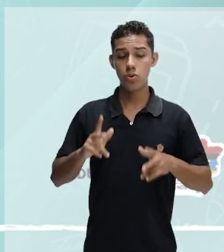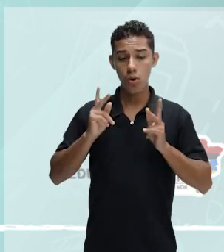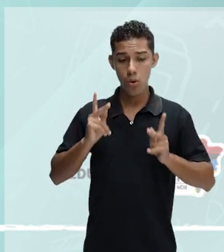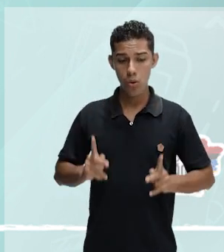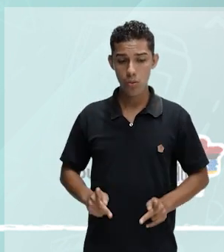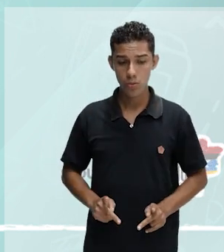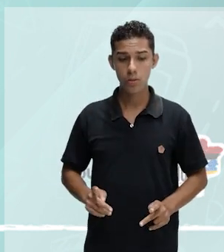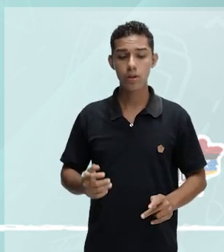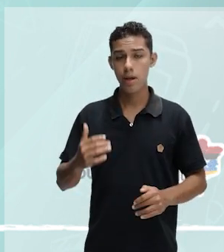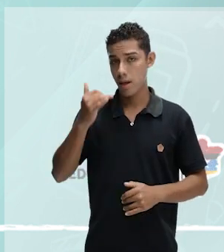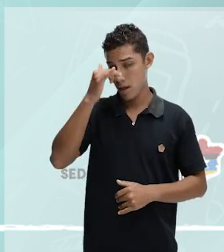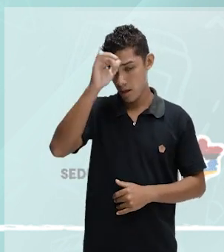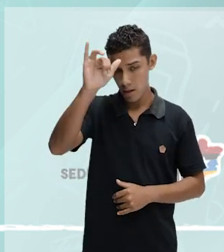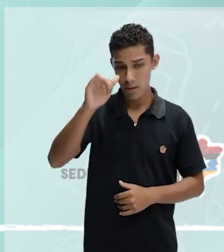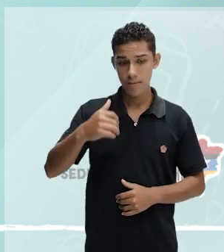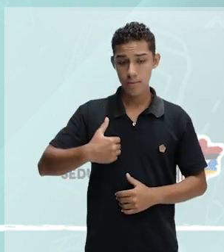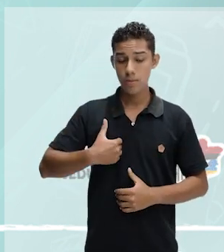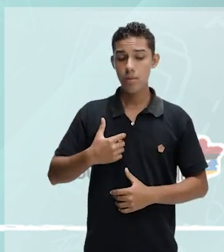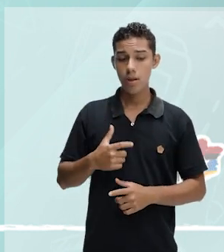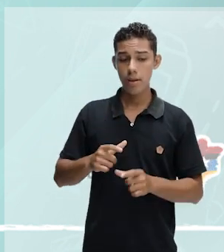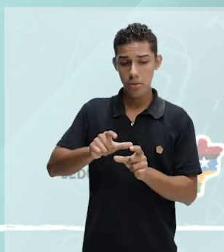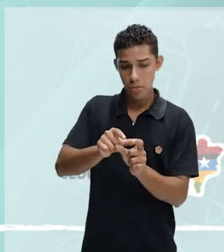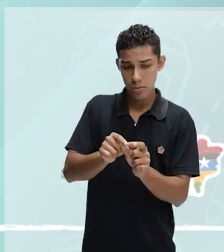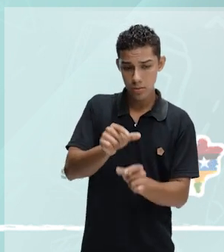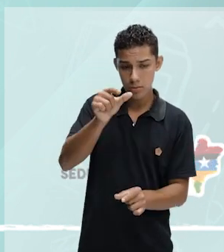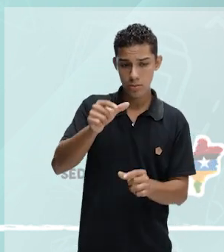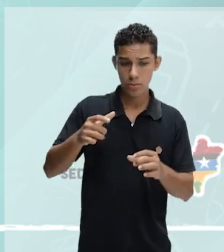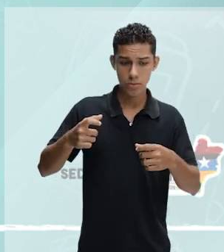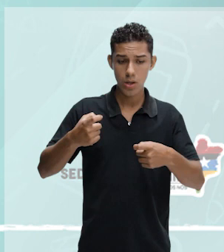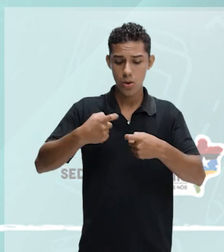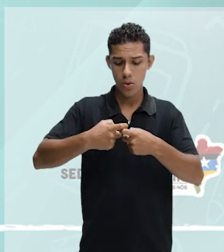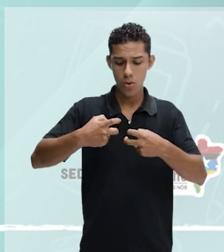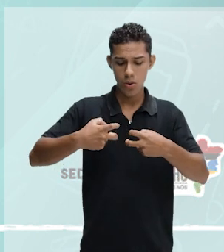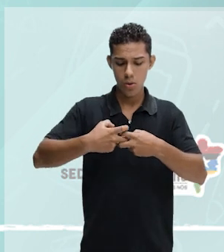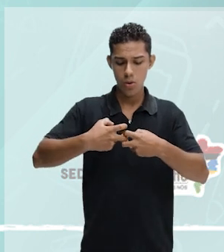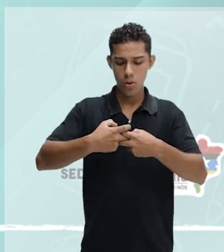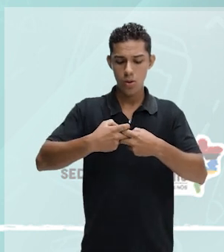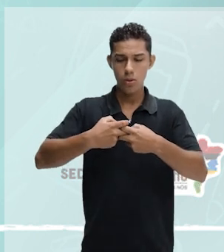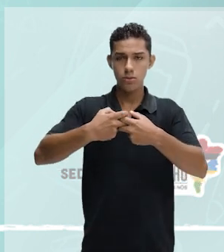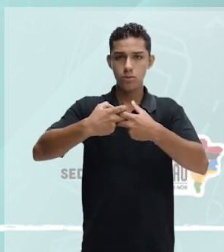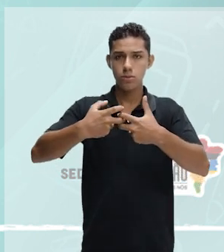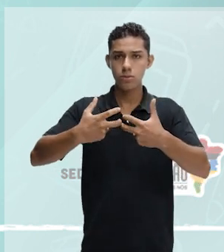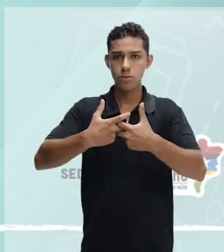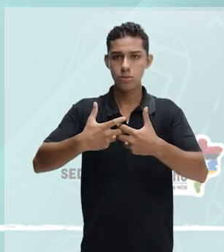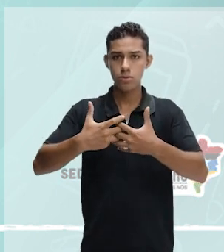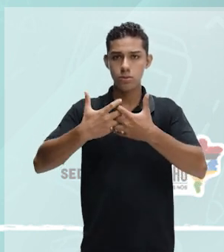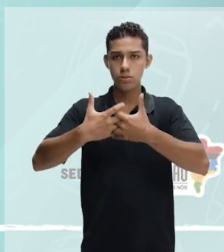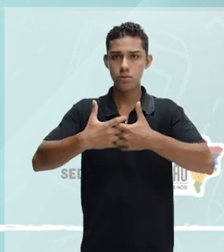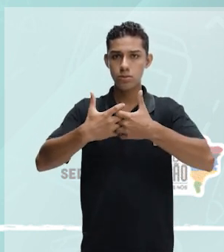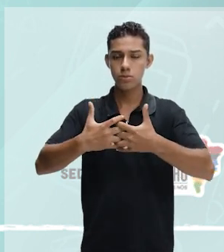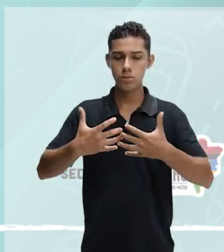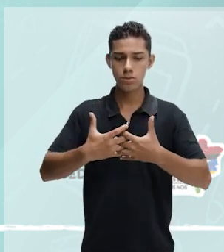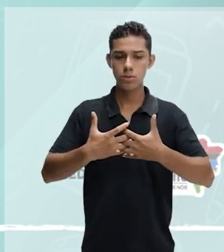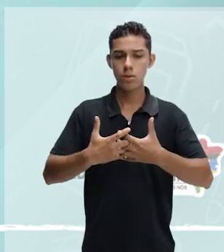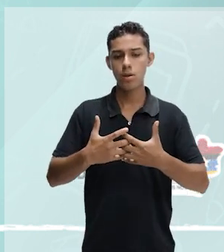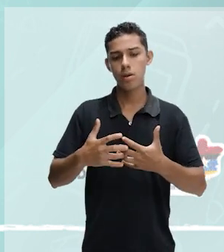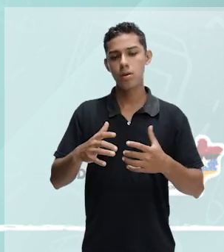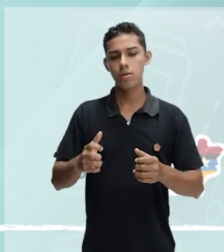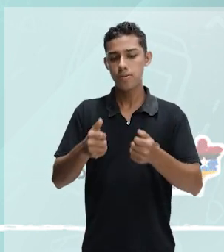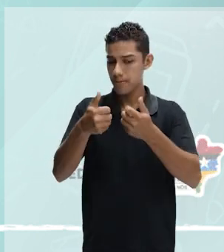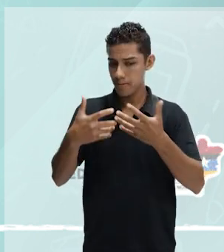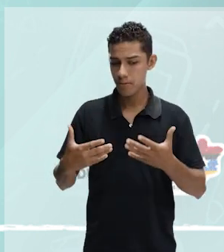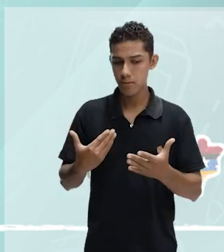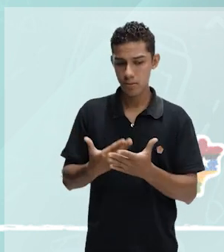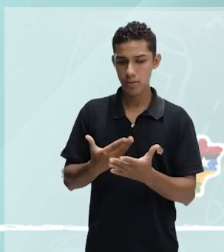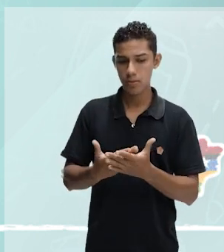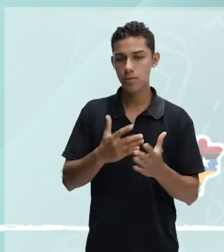nosso corpo, que a vértebra, ela tenha contato uma com a outra, ocasionando assim uma artrose, um bico de papagaio, que eu já falei isso para